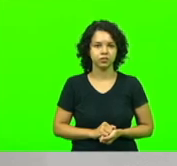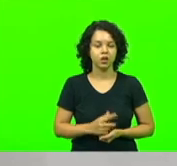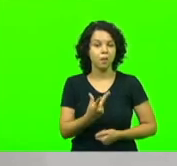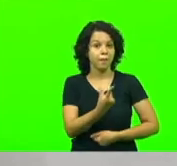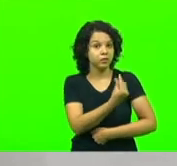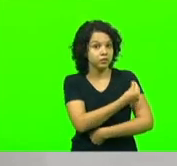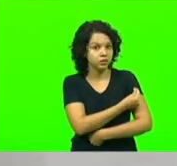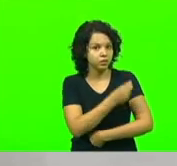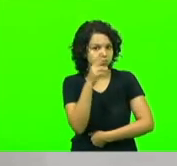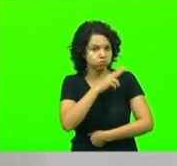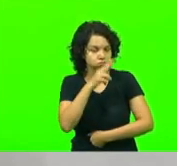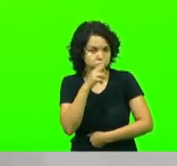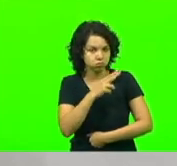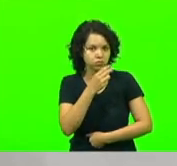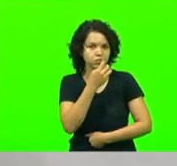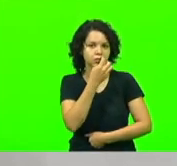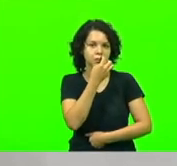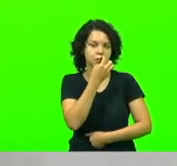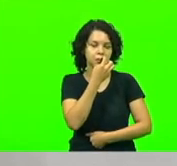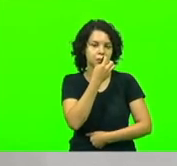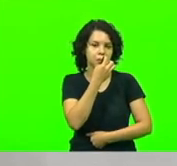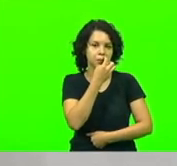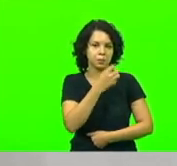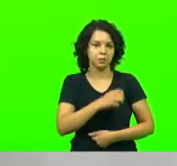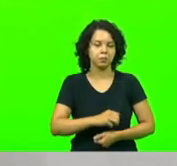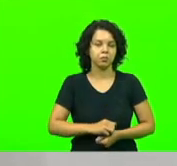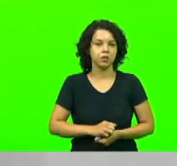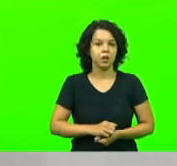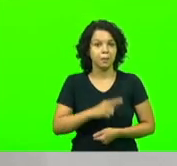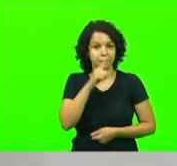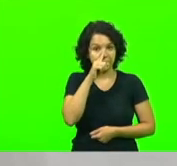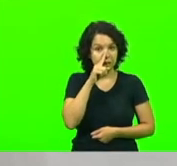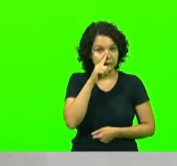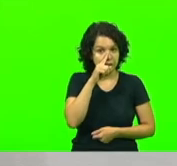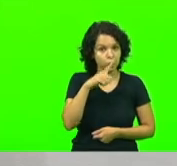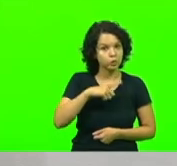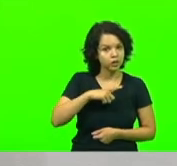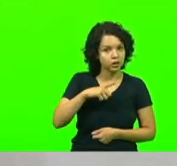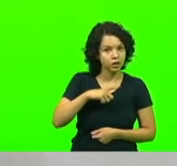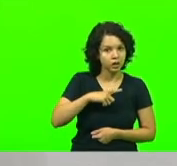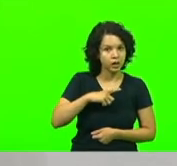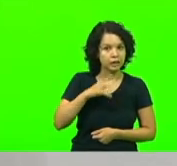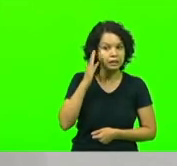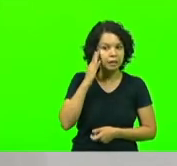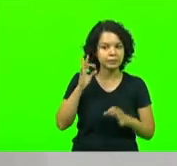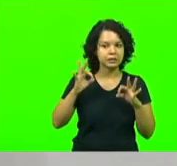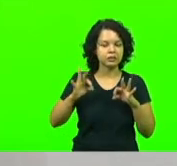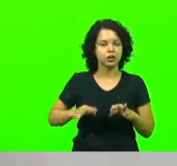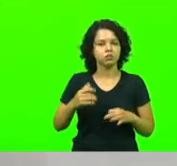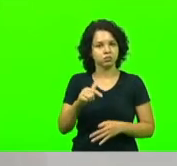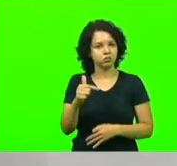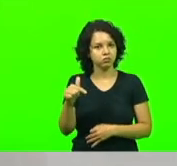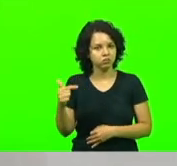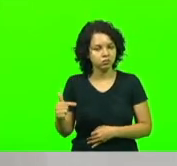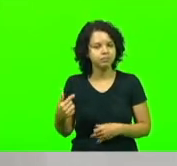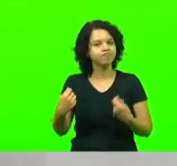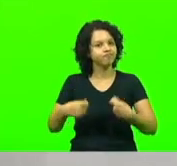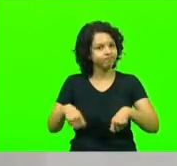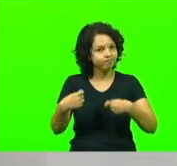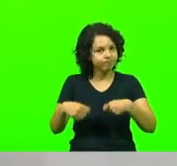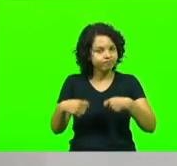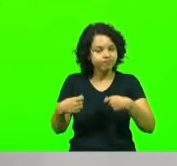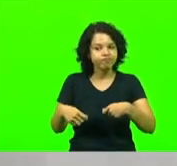vacina emergencial, quando há risco, quando não se tem certeza, tem que ter